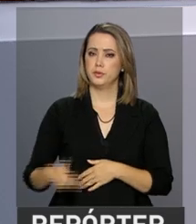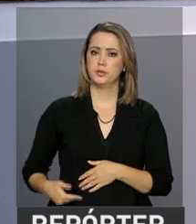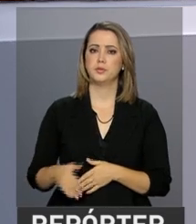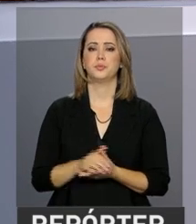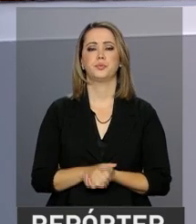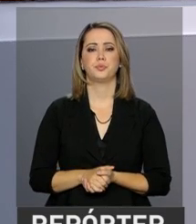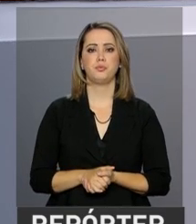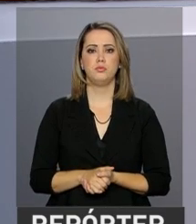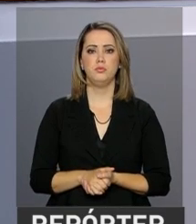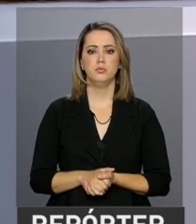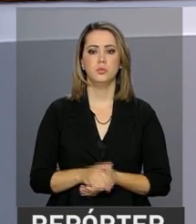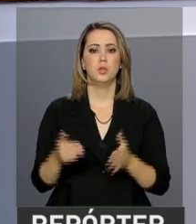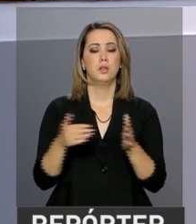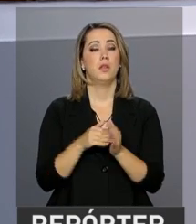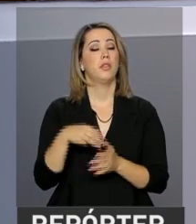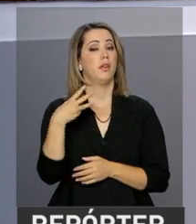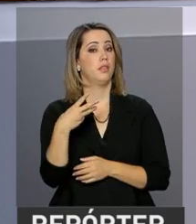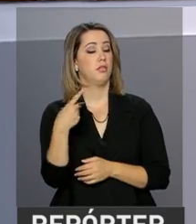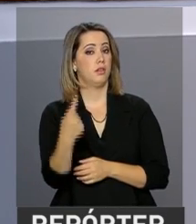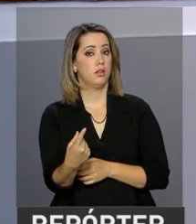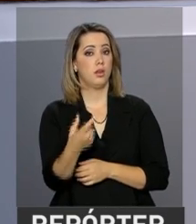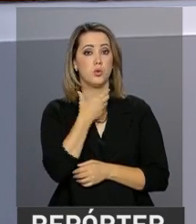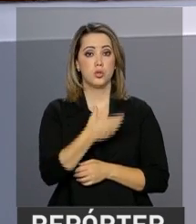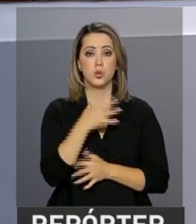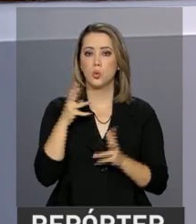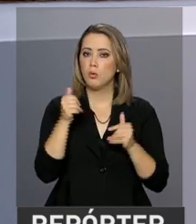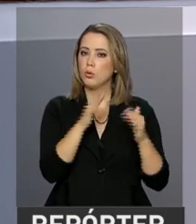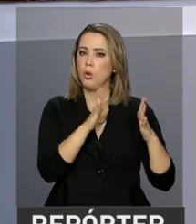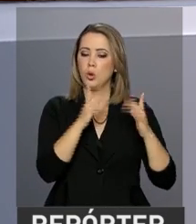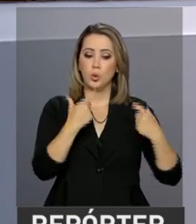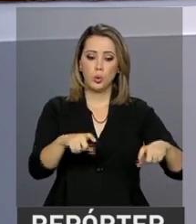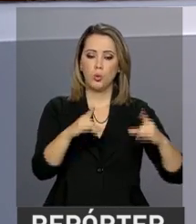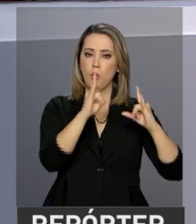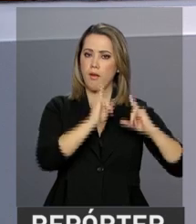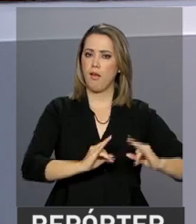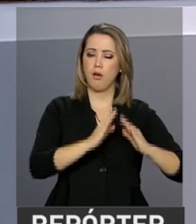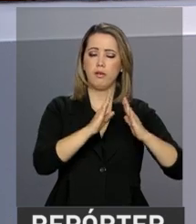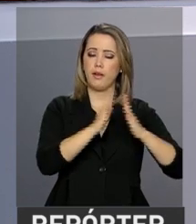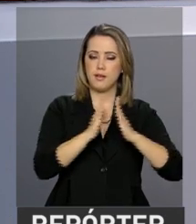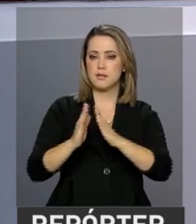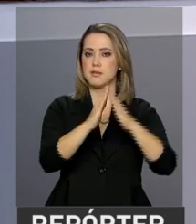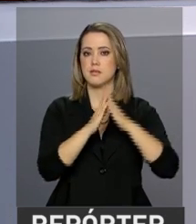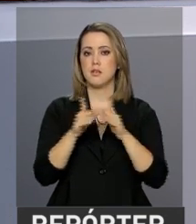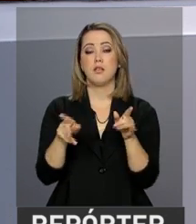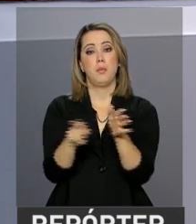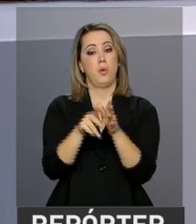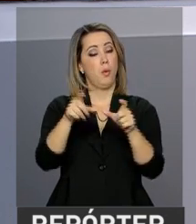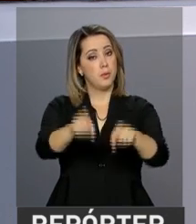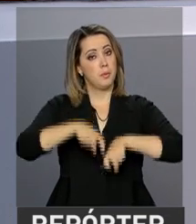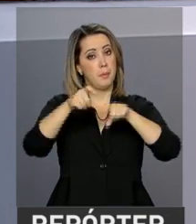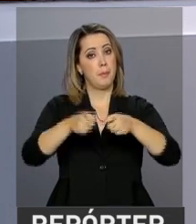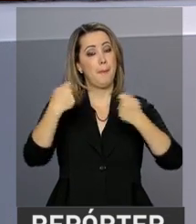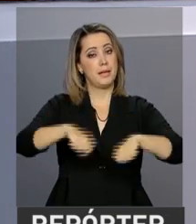governo e até 31 de dezembro todo imóvel localizado em área considerada Rural independente da atividade deve